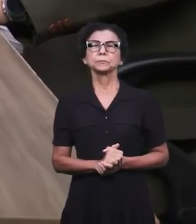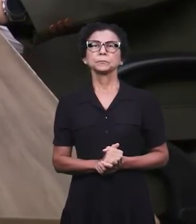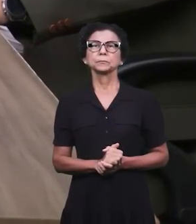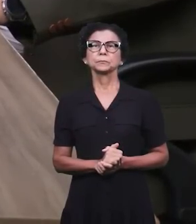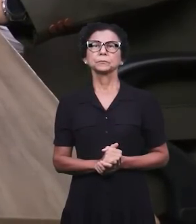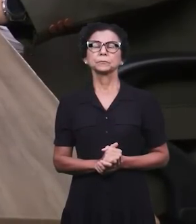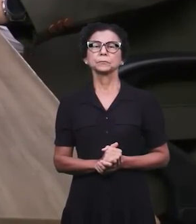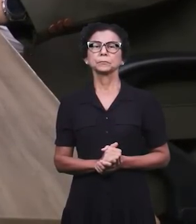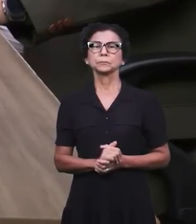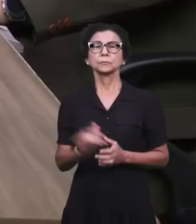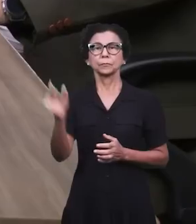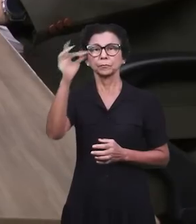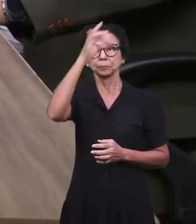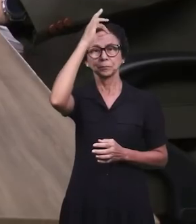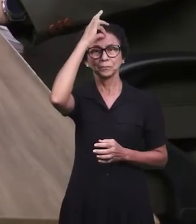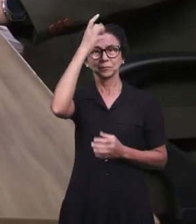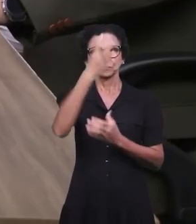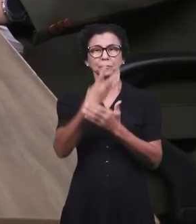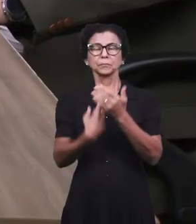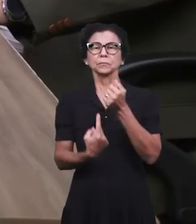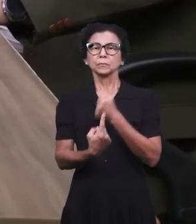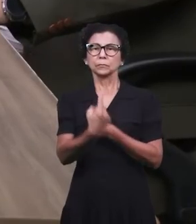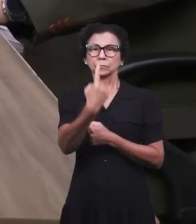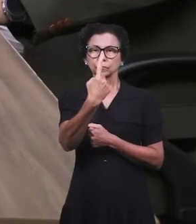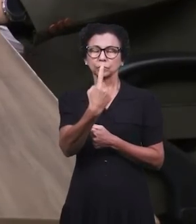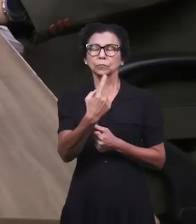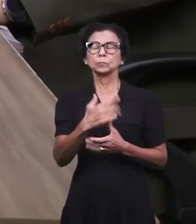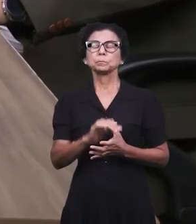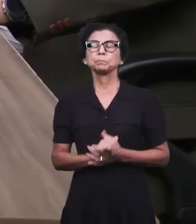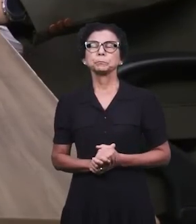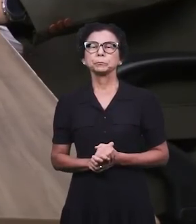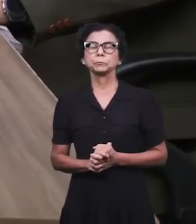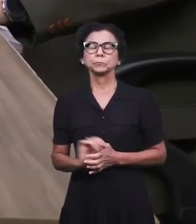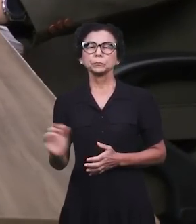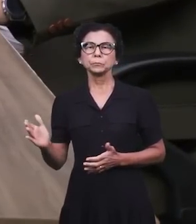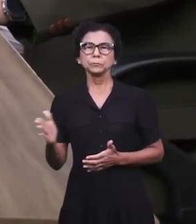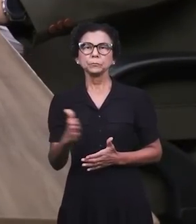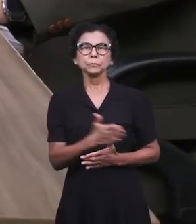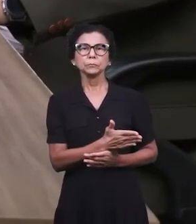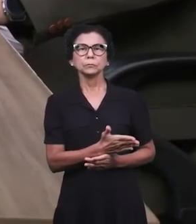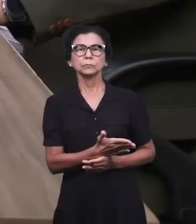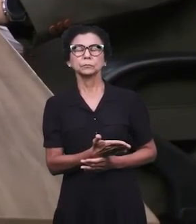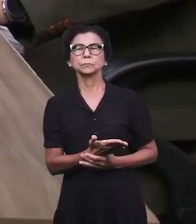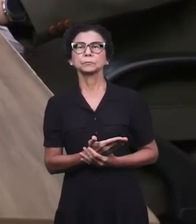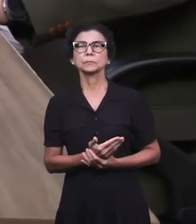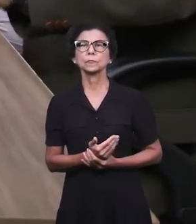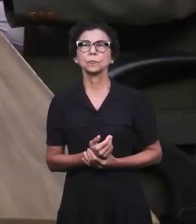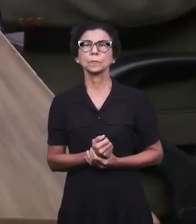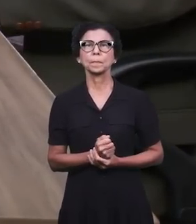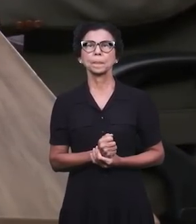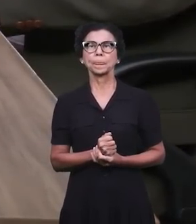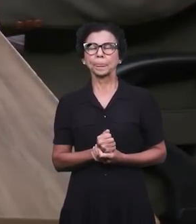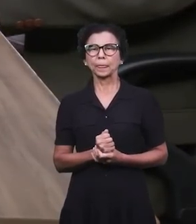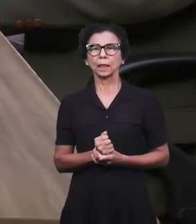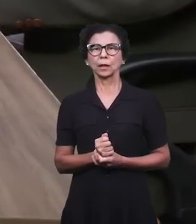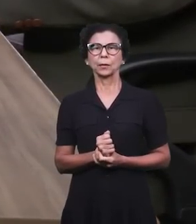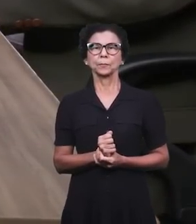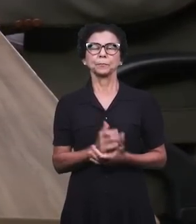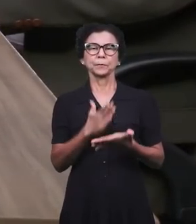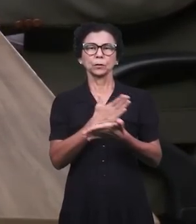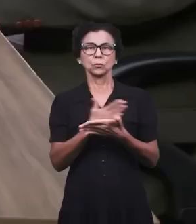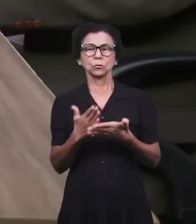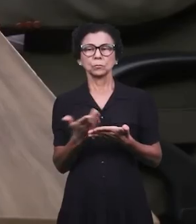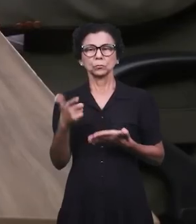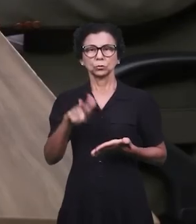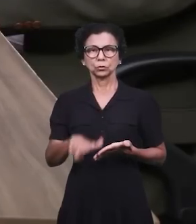com relação à reconstrução, professor Tiago. A reconstrução, o que o Felipe falou, só fazendo a síntese,